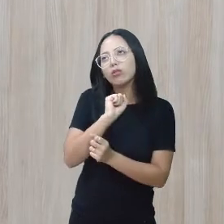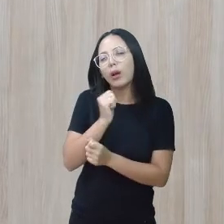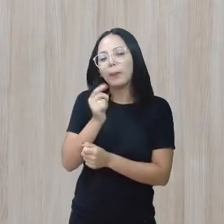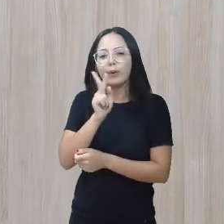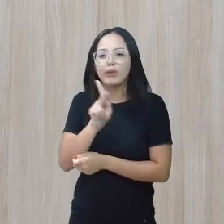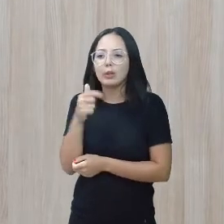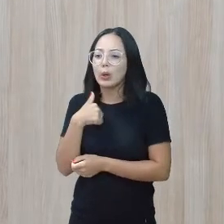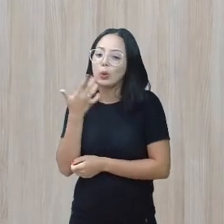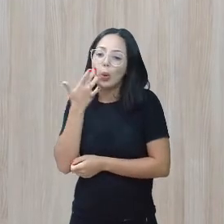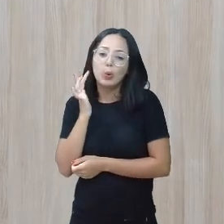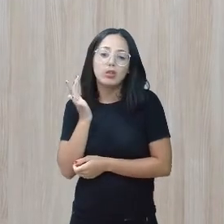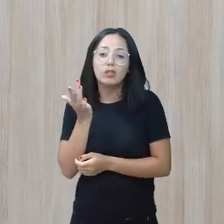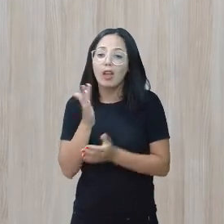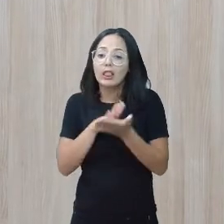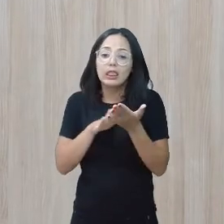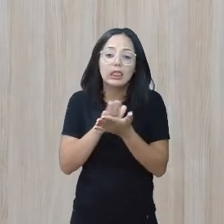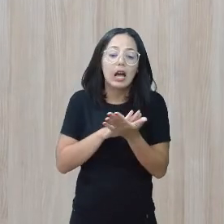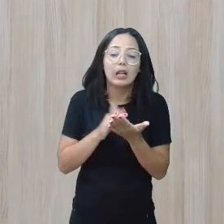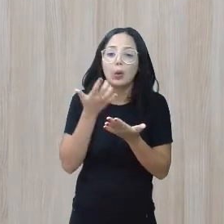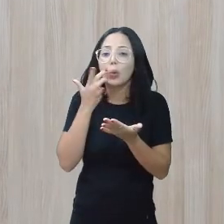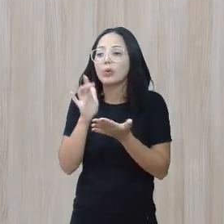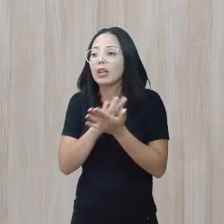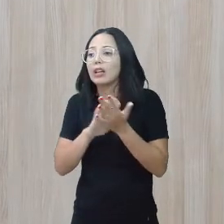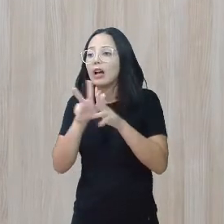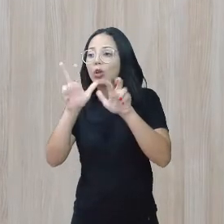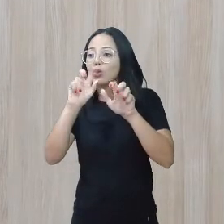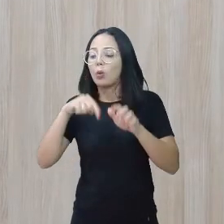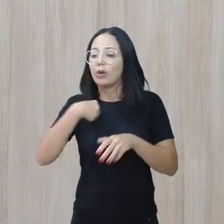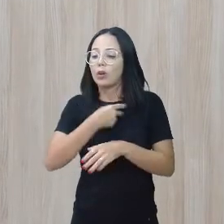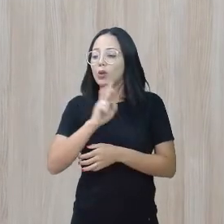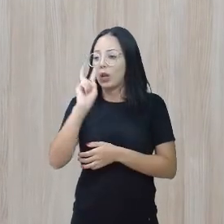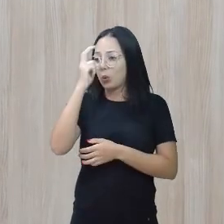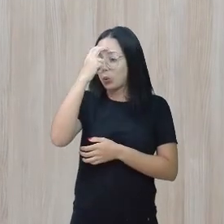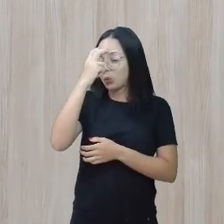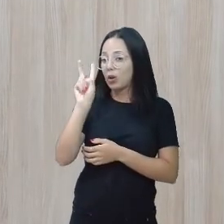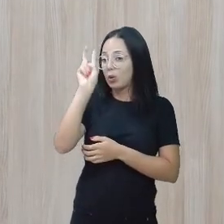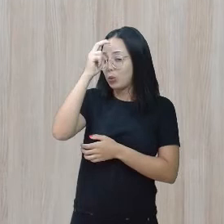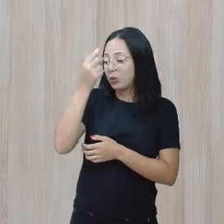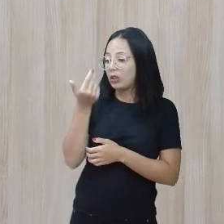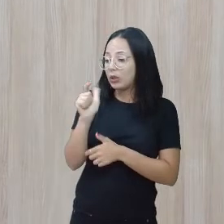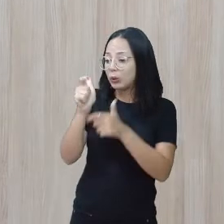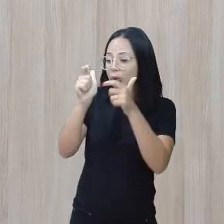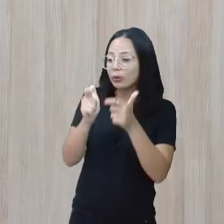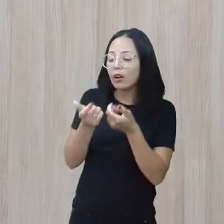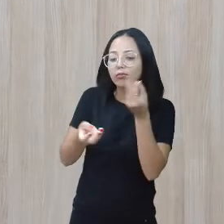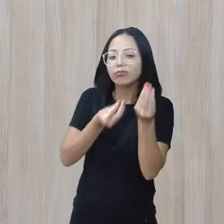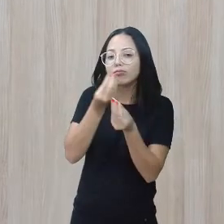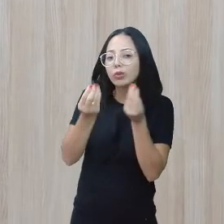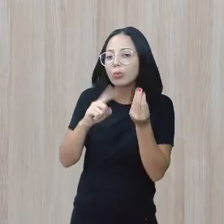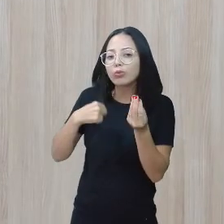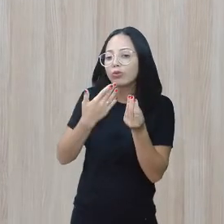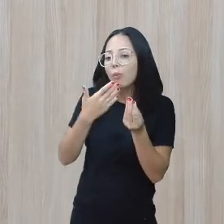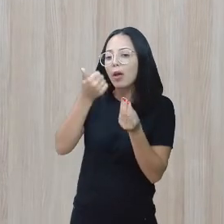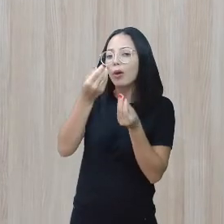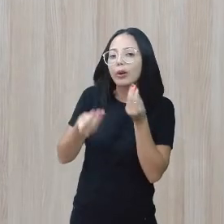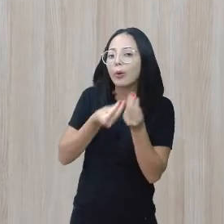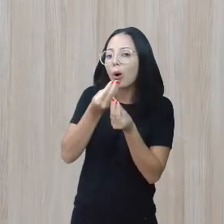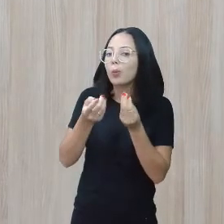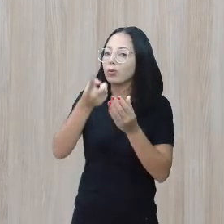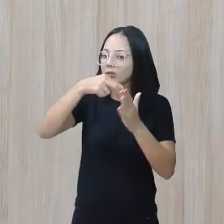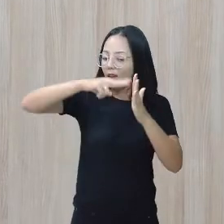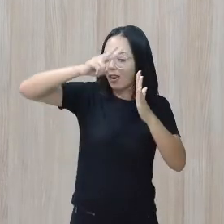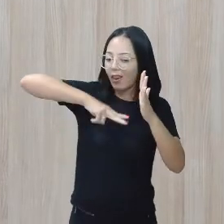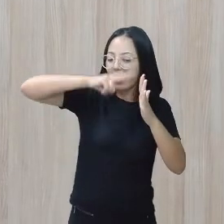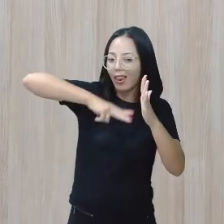repertório. Eu não sei nada da nossa cultura, nem da cultura estrangeira. E como é que a gente melhora isso, minha gente? Através